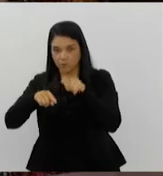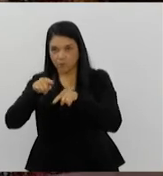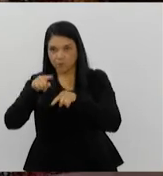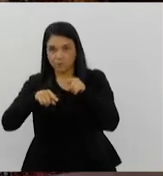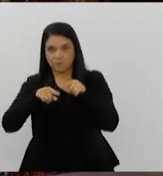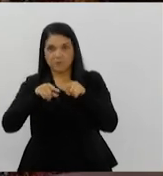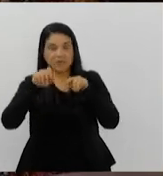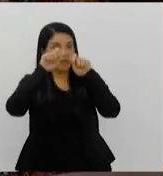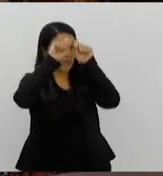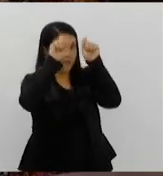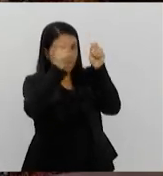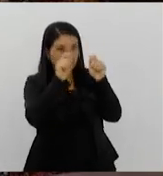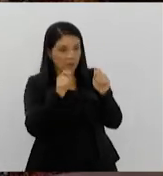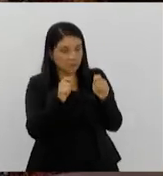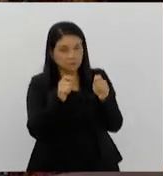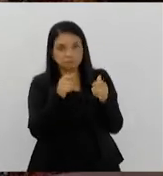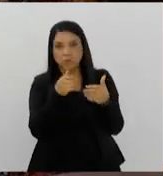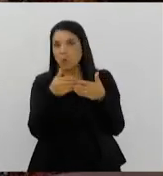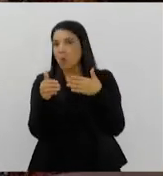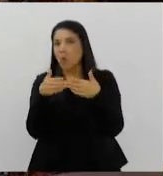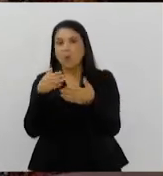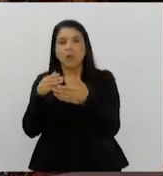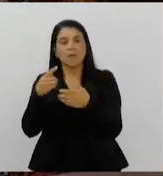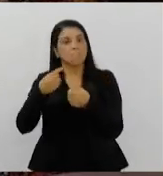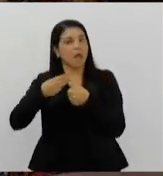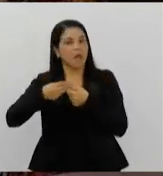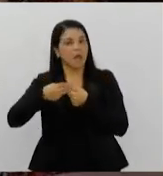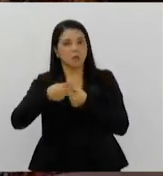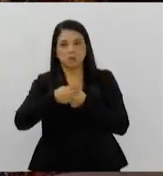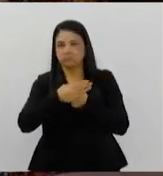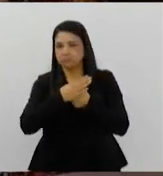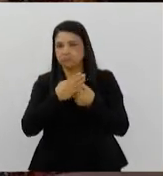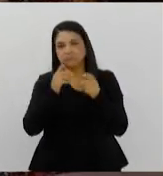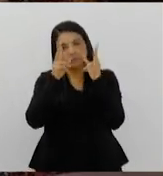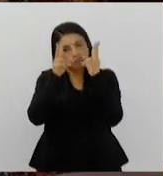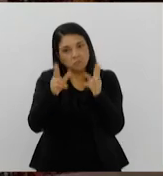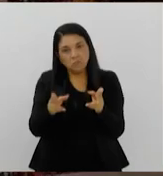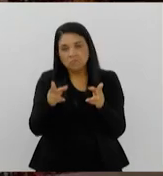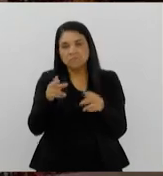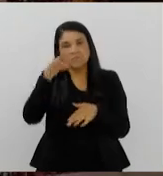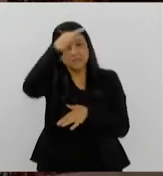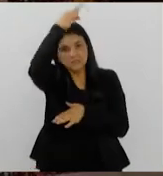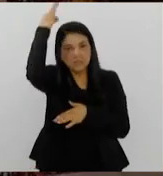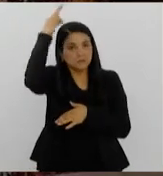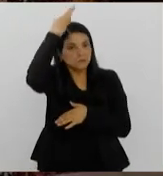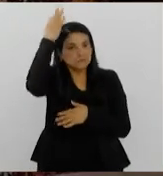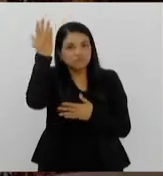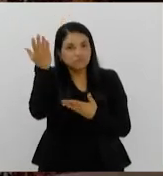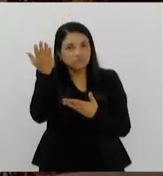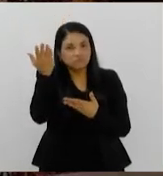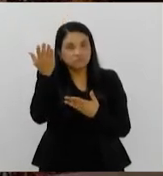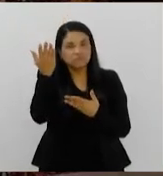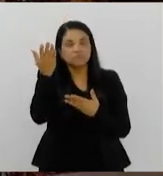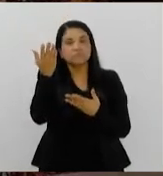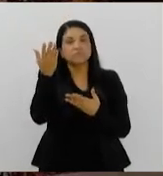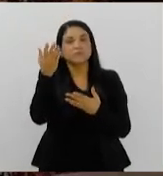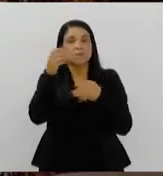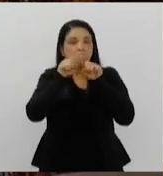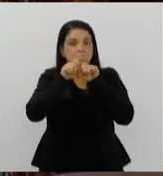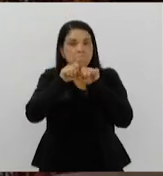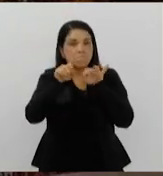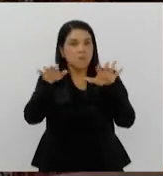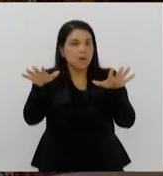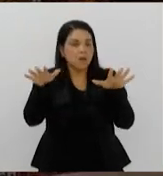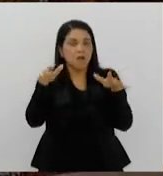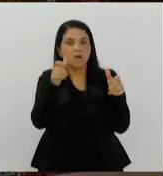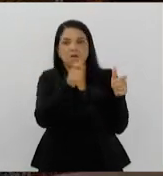estar em qualquer outro bairro, porque é o mesmo santo. Então, se estendeu, né, evidentemente, para